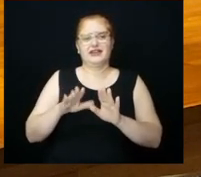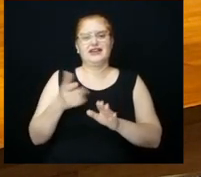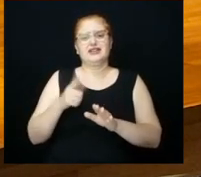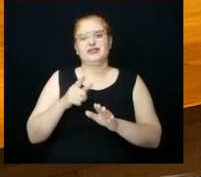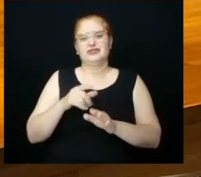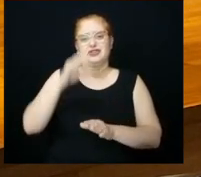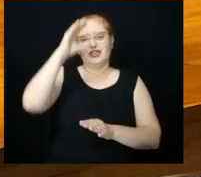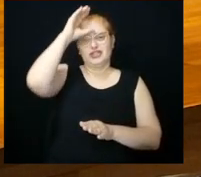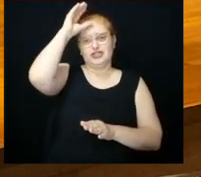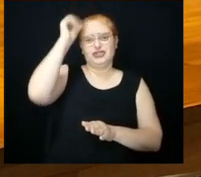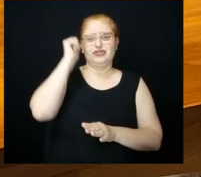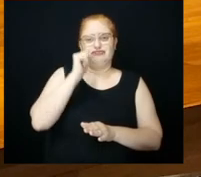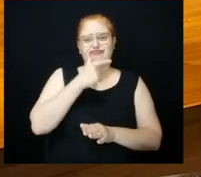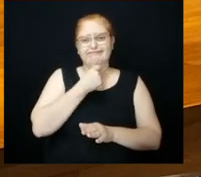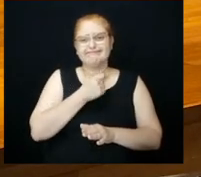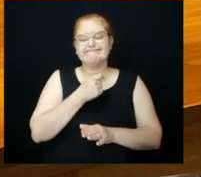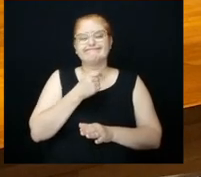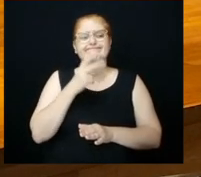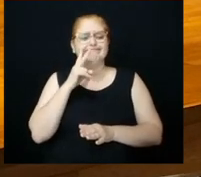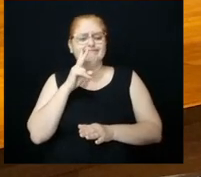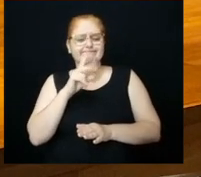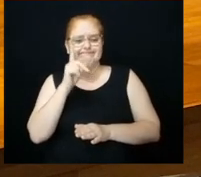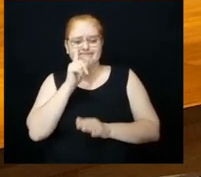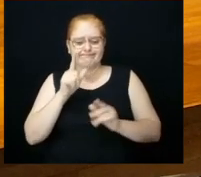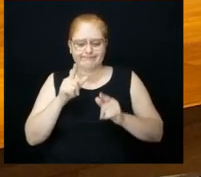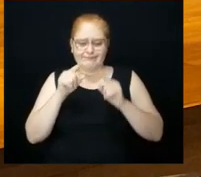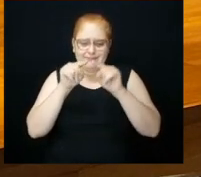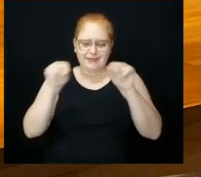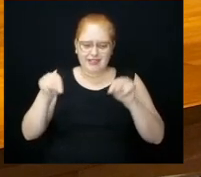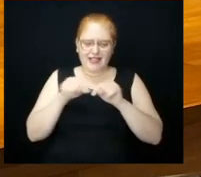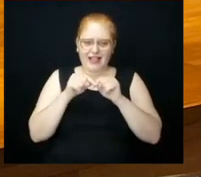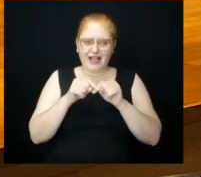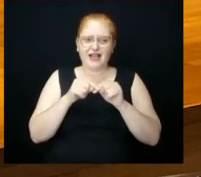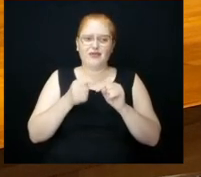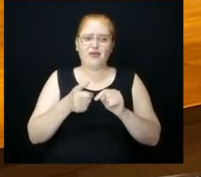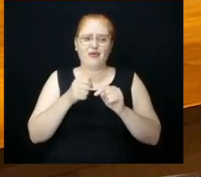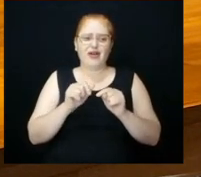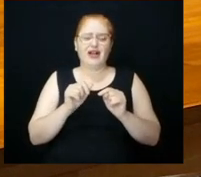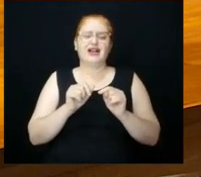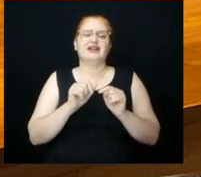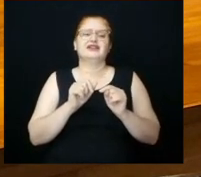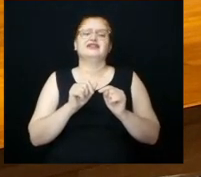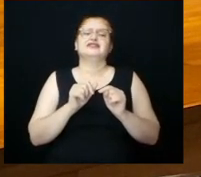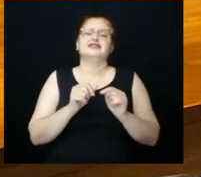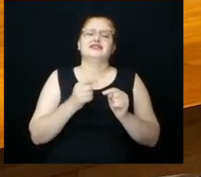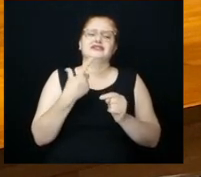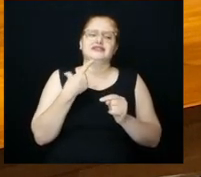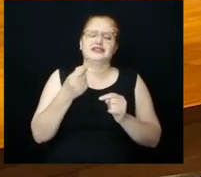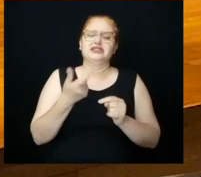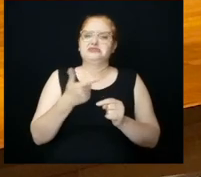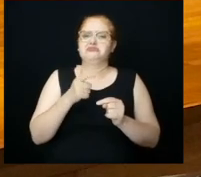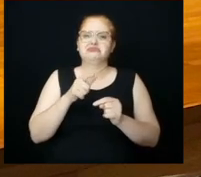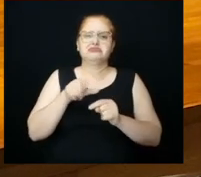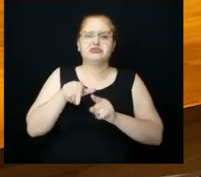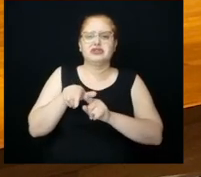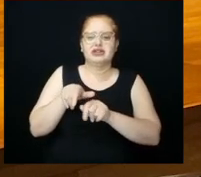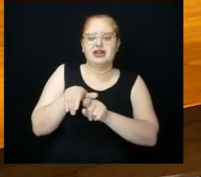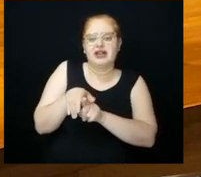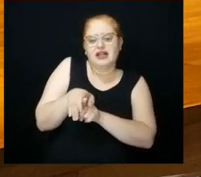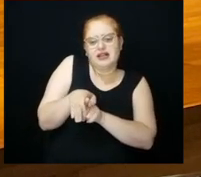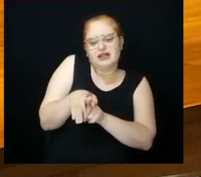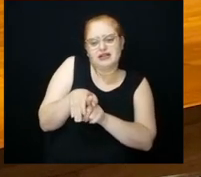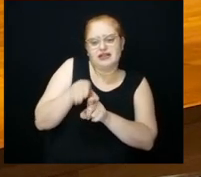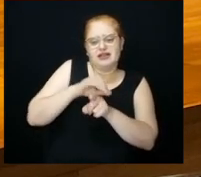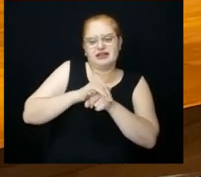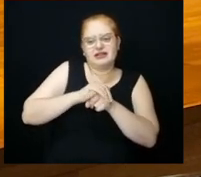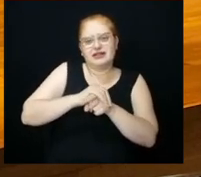sem o tio Chico. Olhei o pequeno lago quase na saída e também não vi os cágados. Nem vozes, nem barulhos de